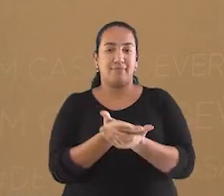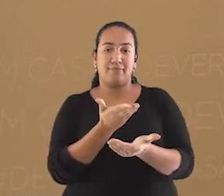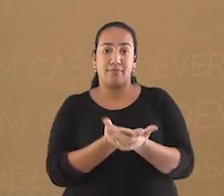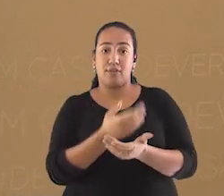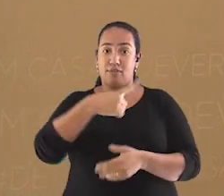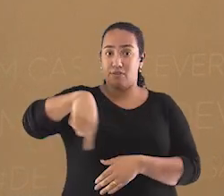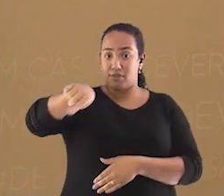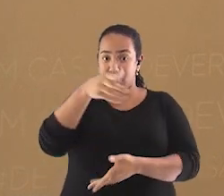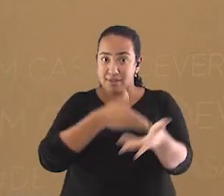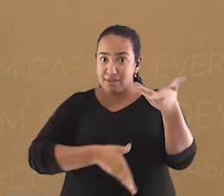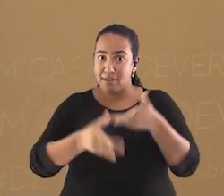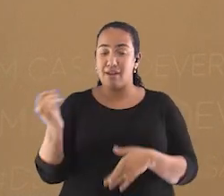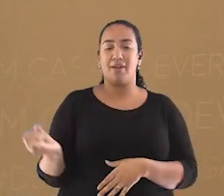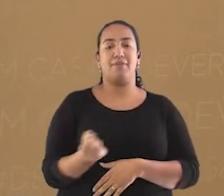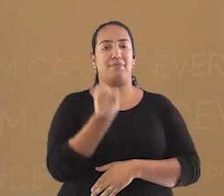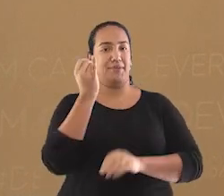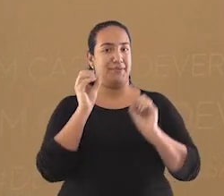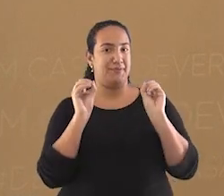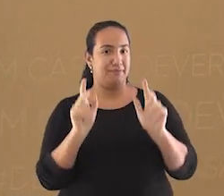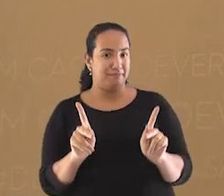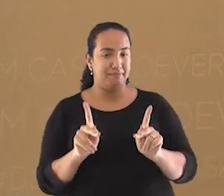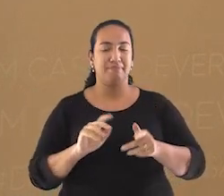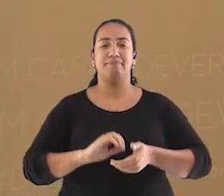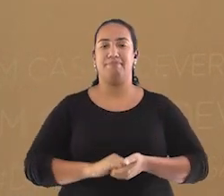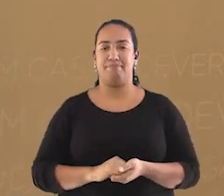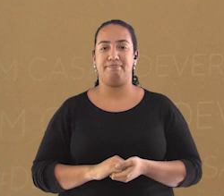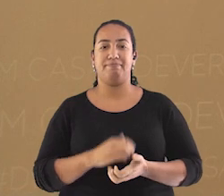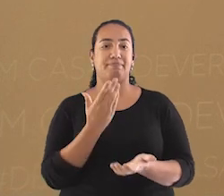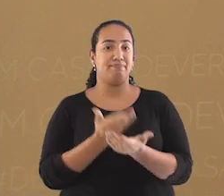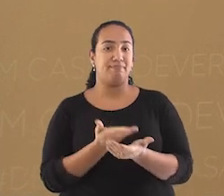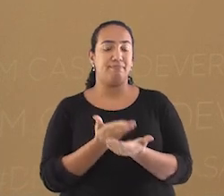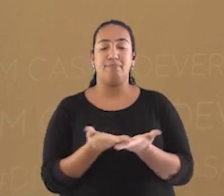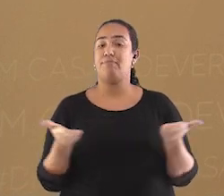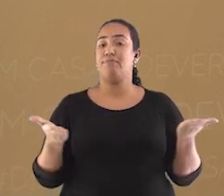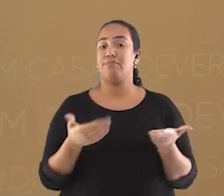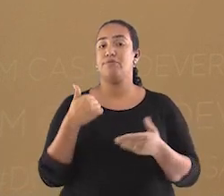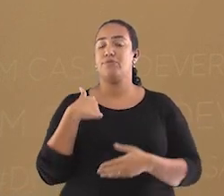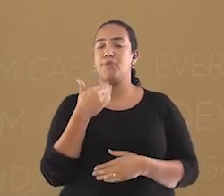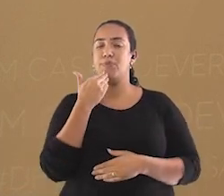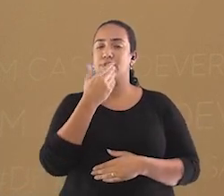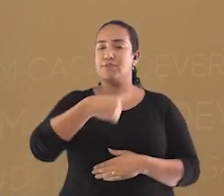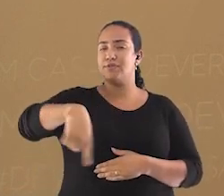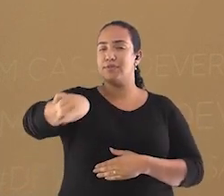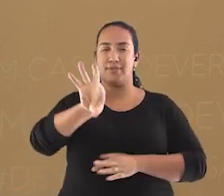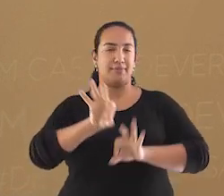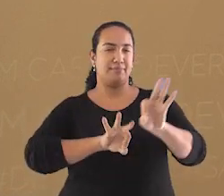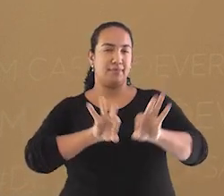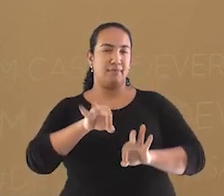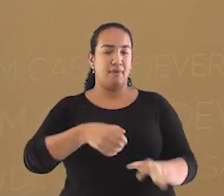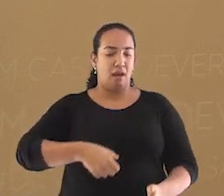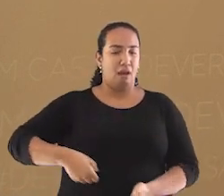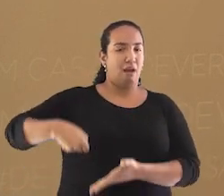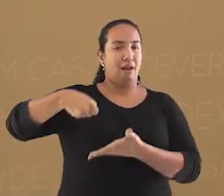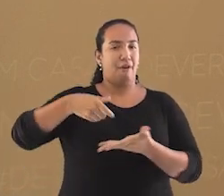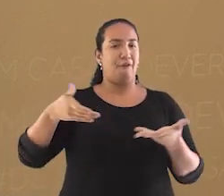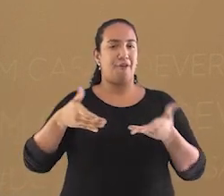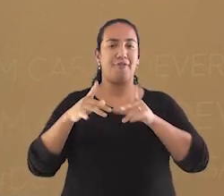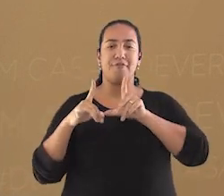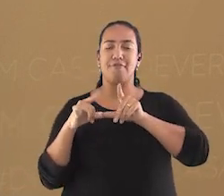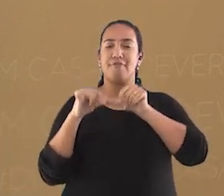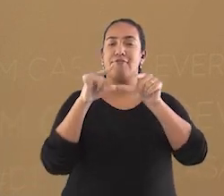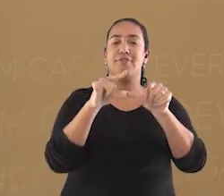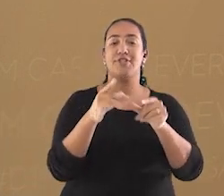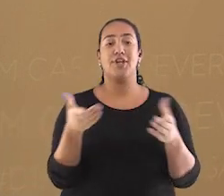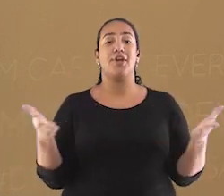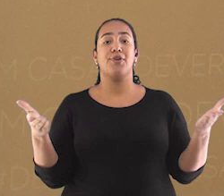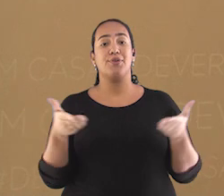sua interação é muito importante, combinado? Na aula de hoje, te convido a fazer as malas, porque vamos viajar. E o